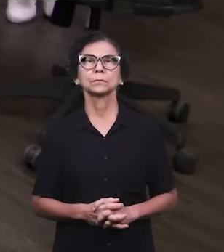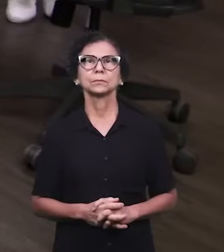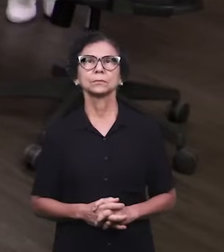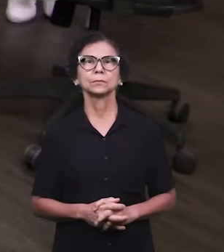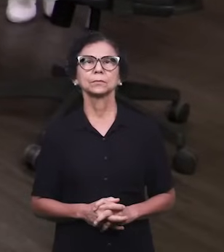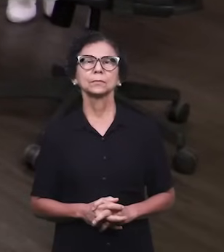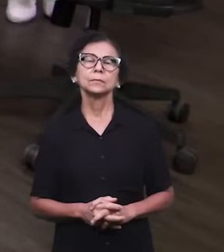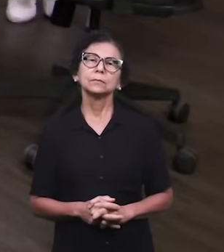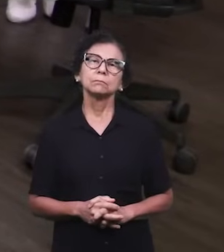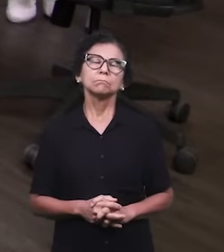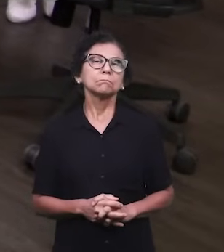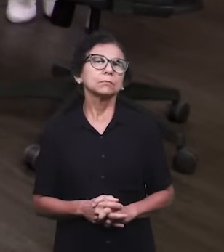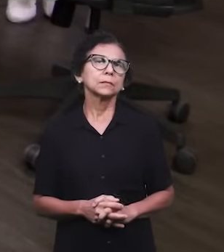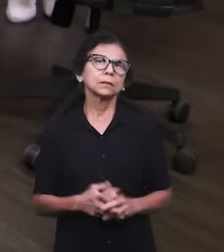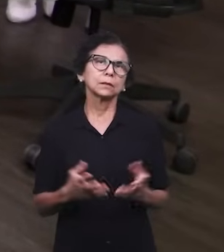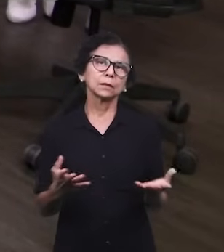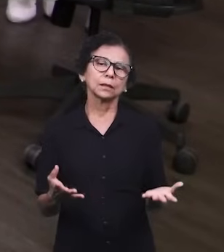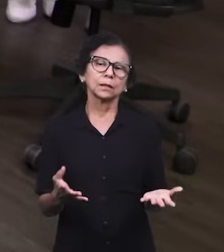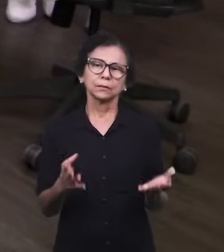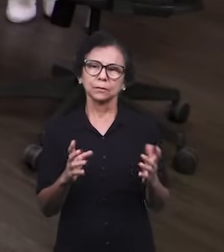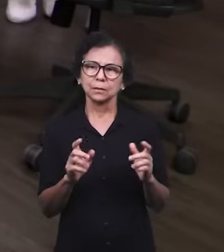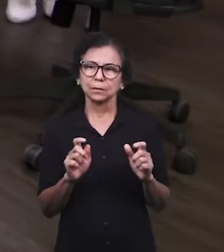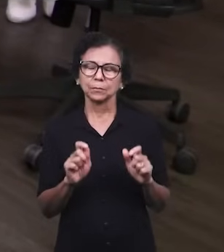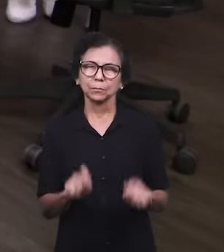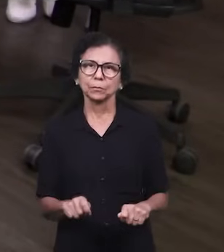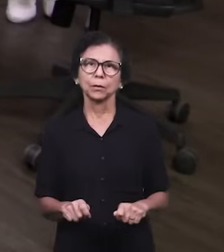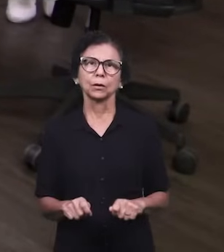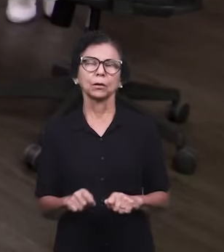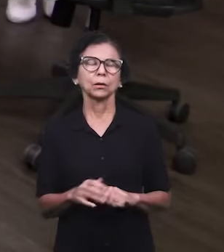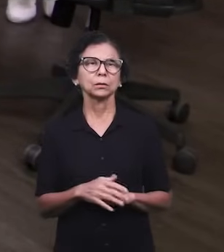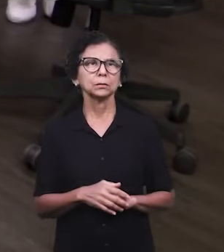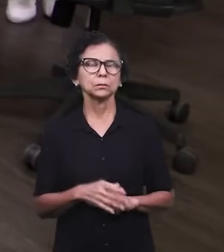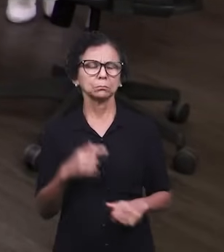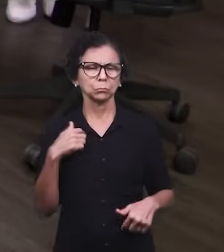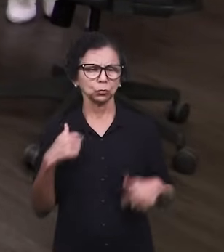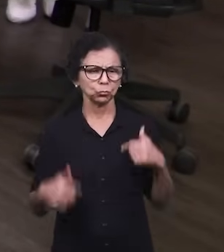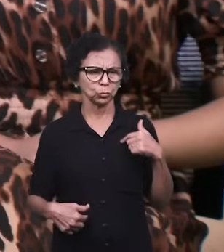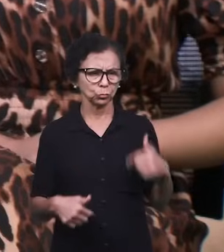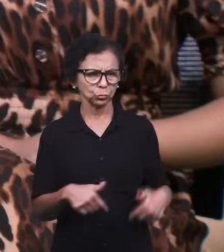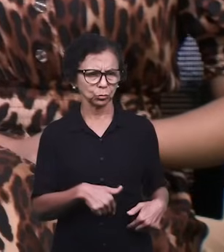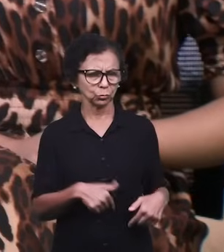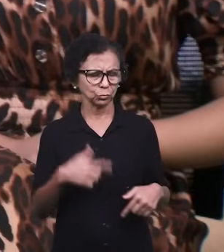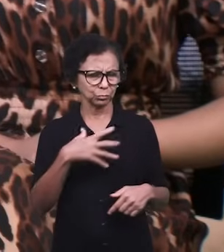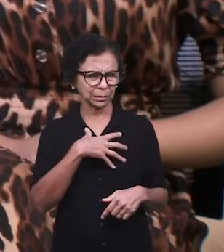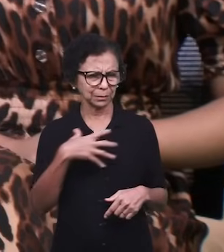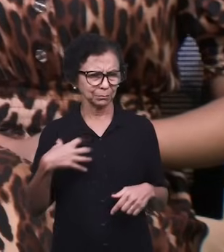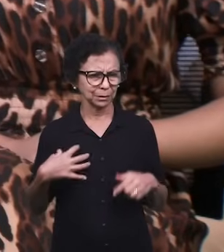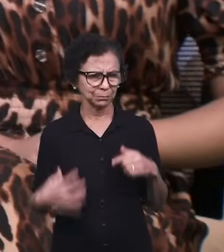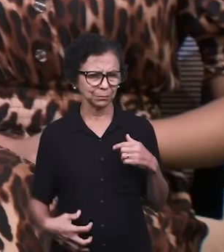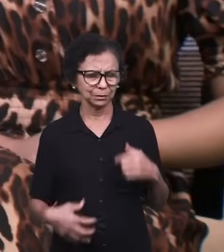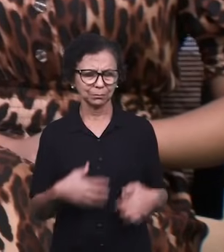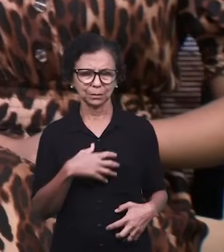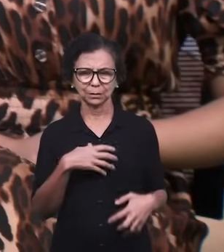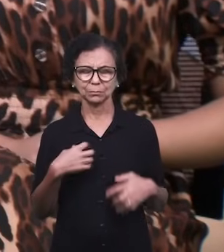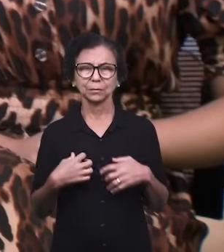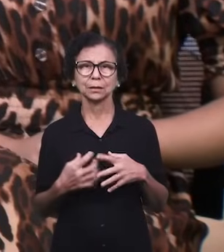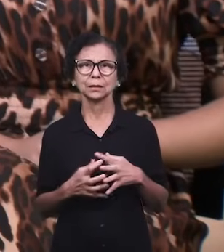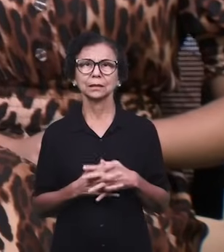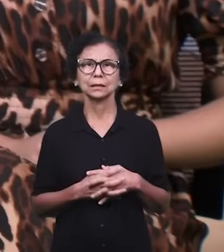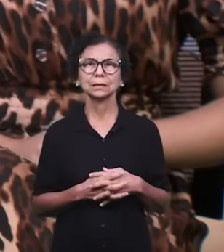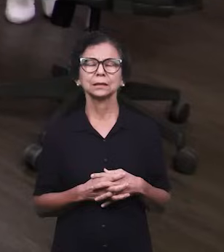que você pode estar com todas as indicações, com todos os exames, com